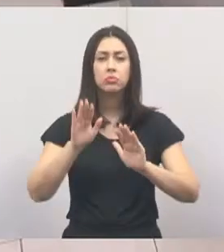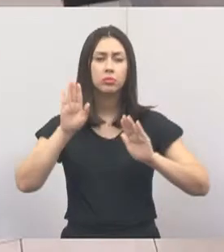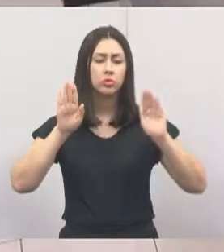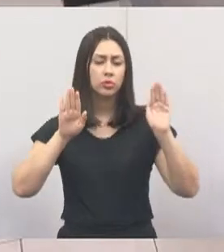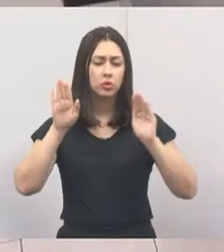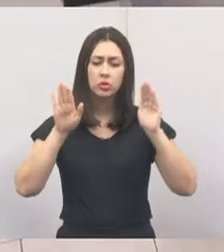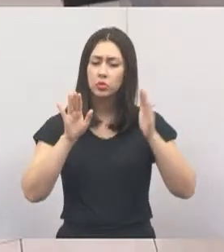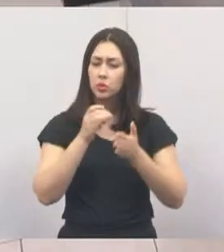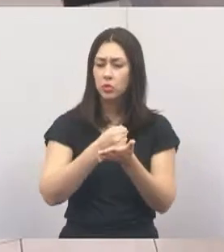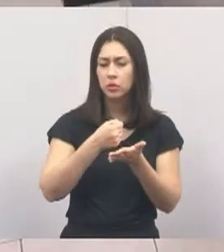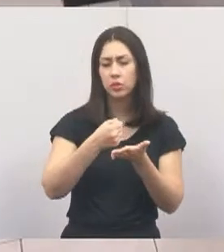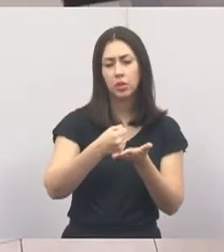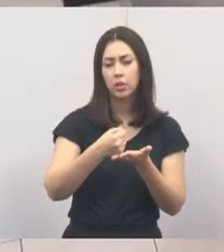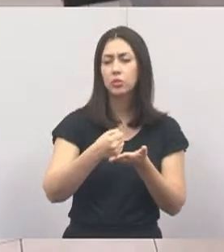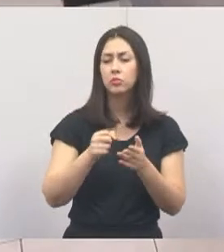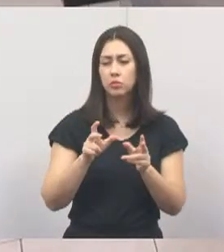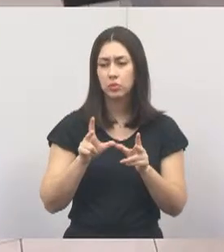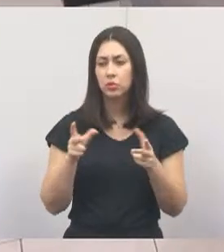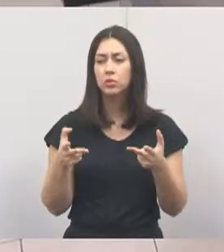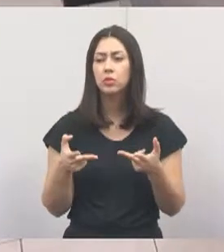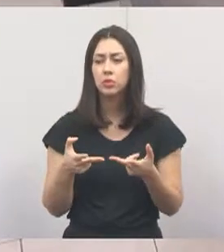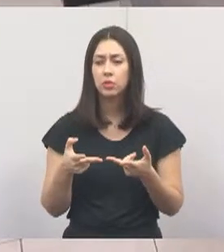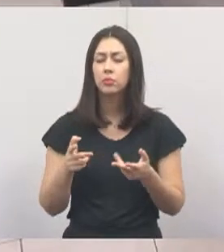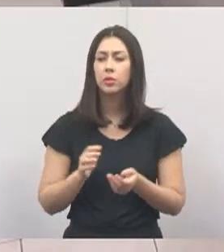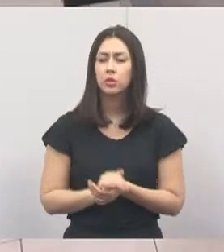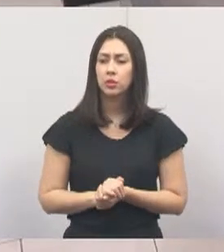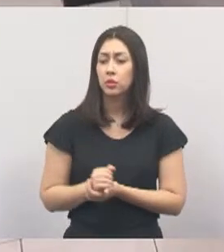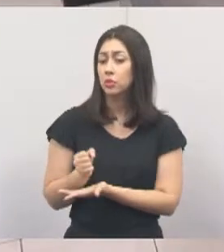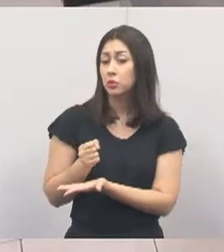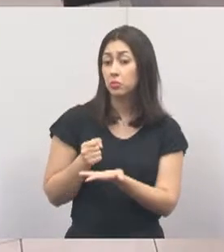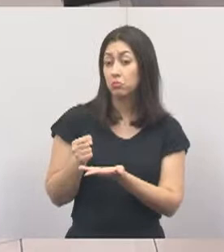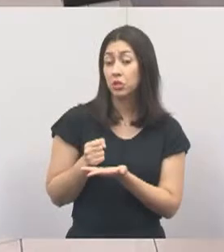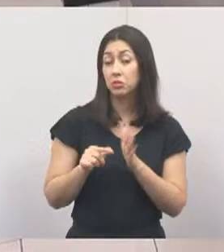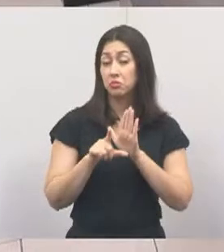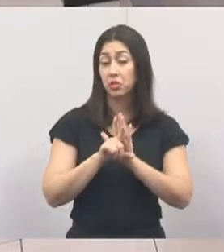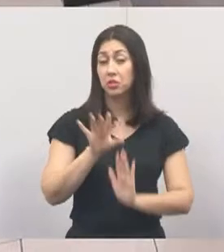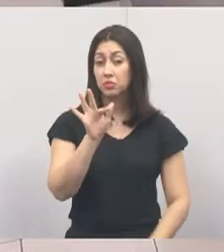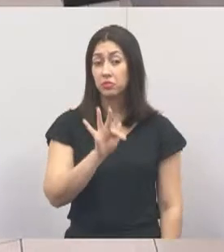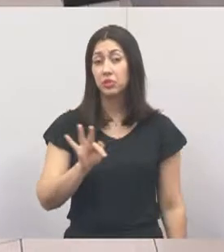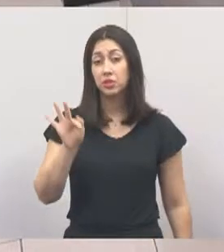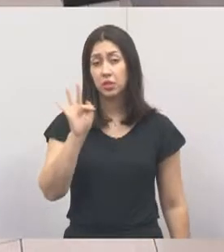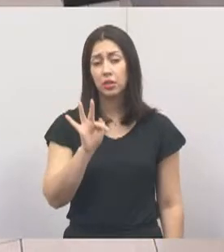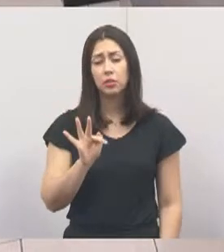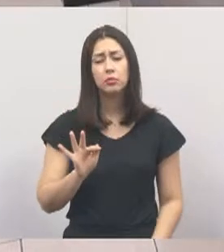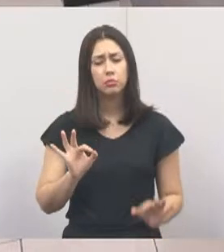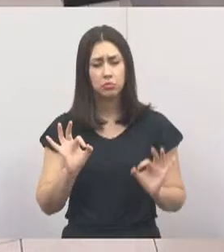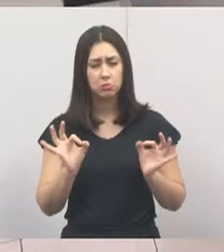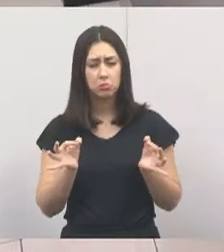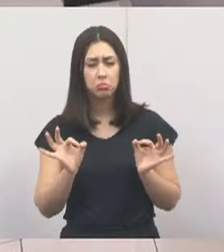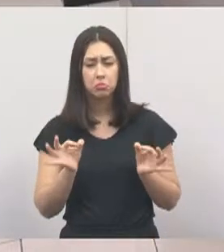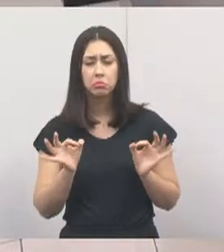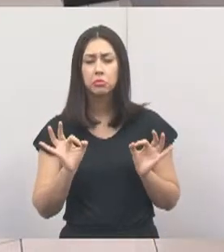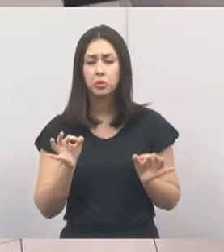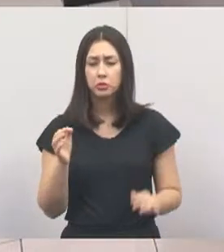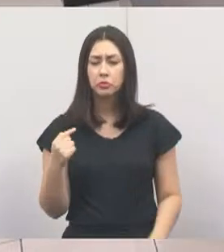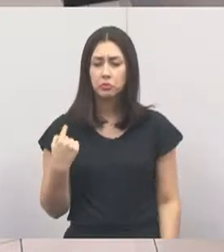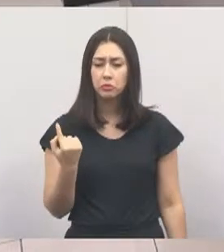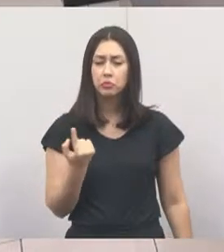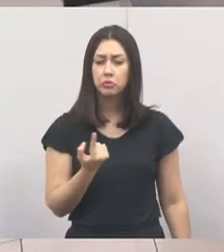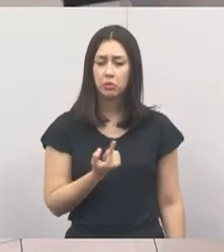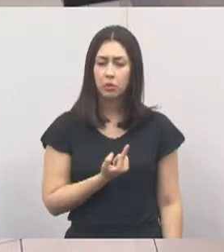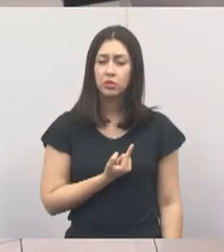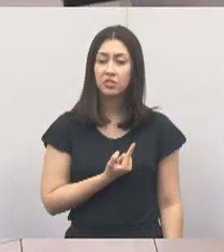licitações e contratos da Câmara Municipal, com base na legislação federal. Então, obviamente, nós vamos ter